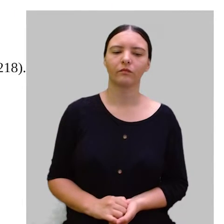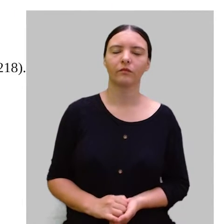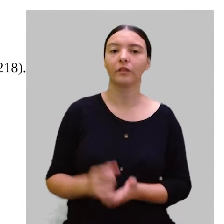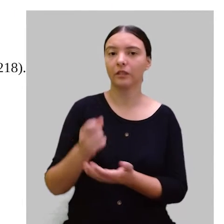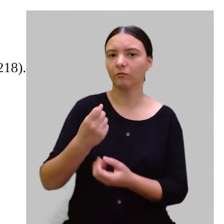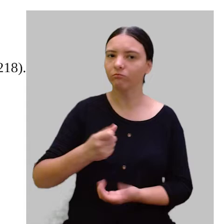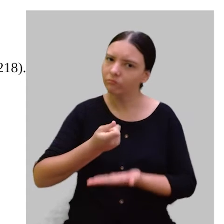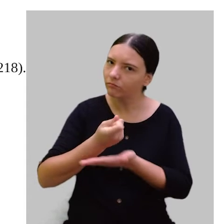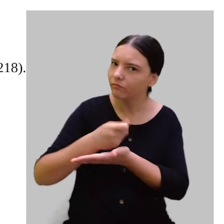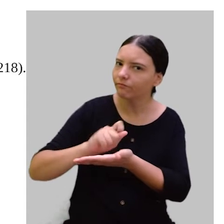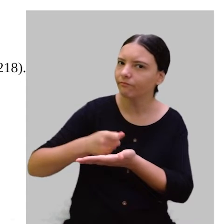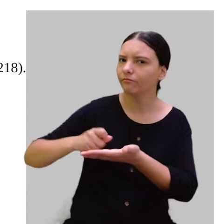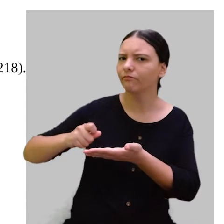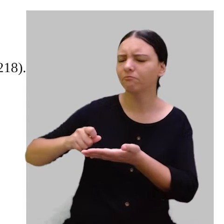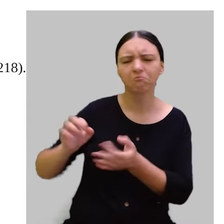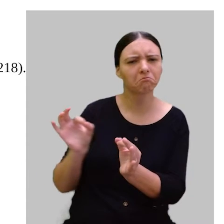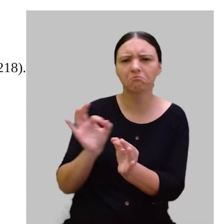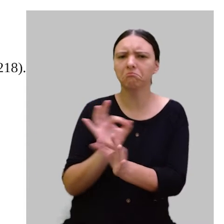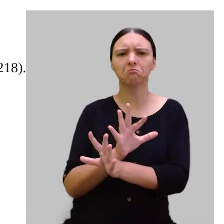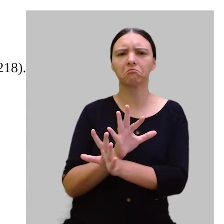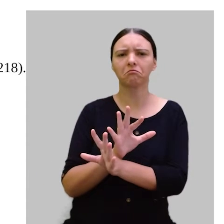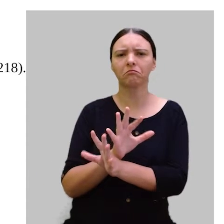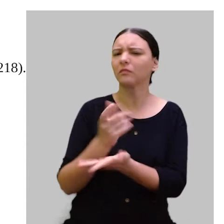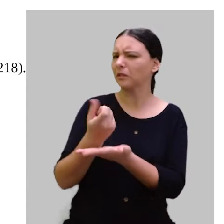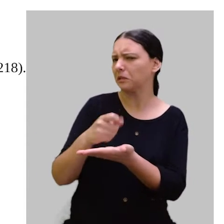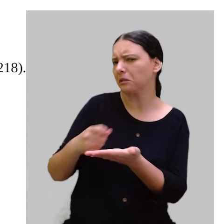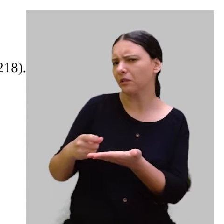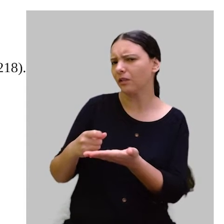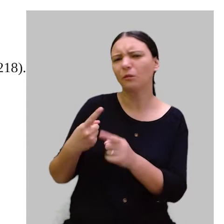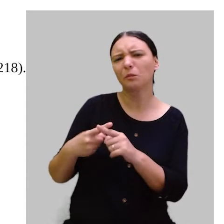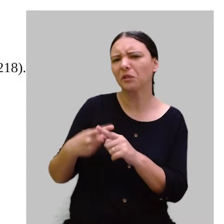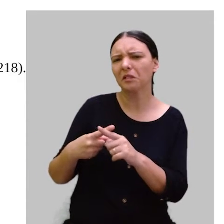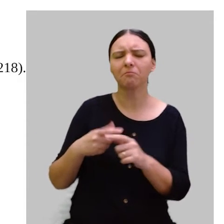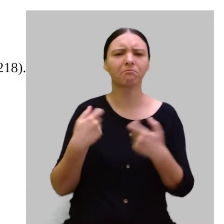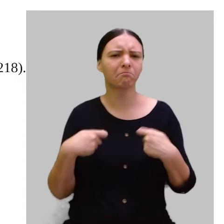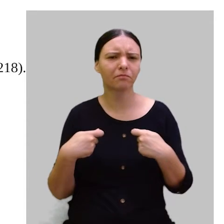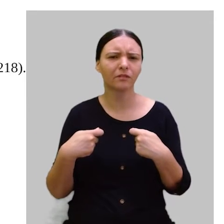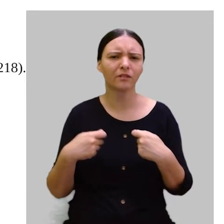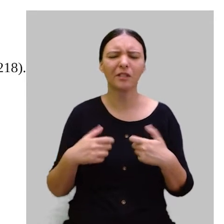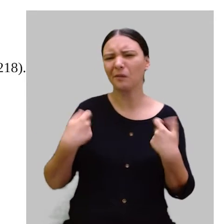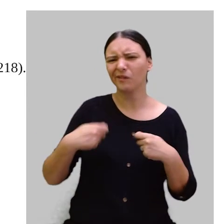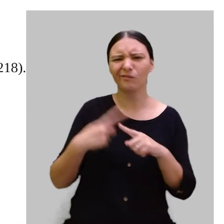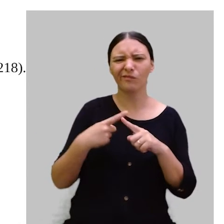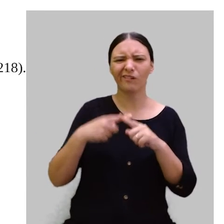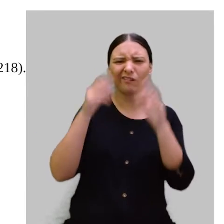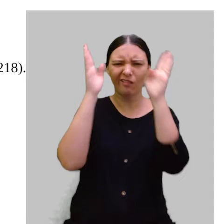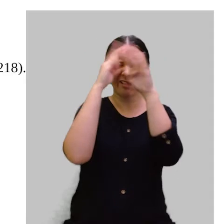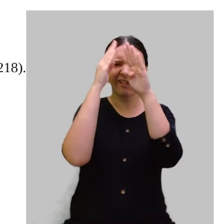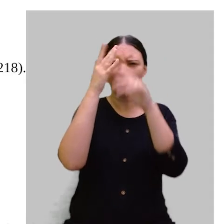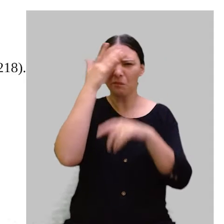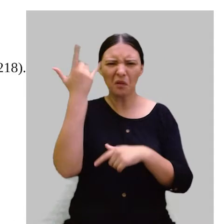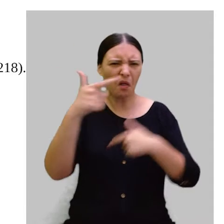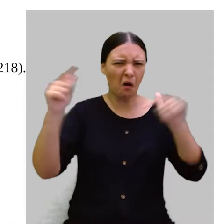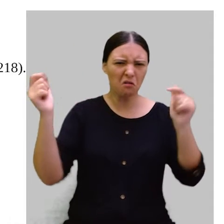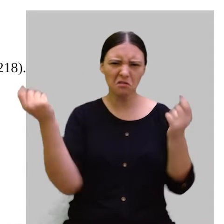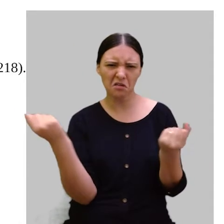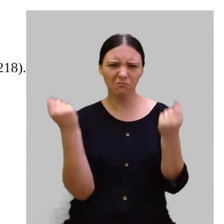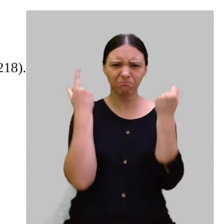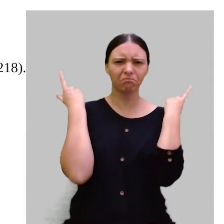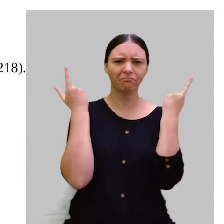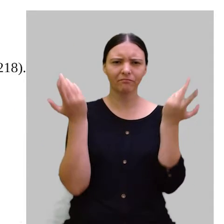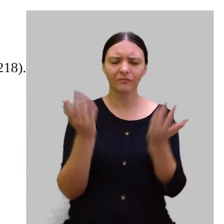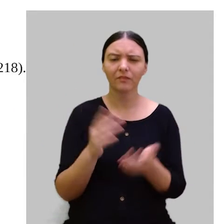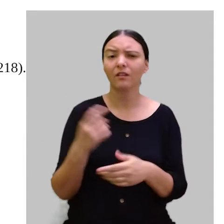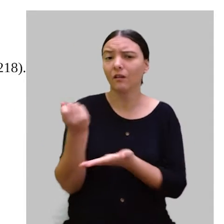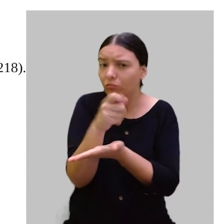Escrevo, e pronto. Escrevo porque preciso porque estou tonto. Ninguém tem nada com isso. Escrevo